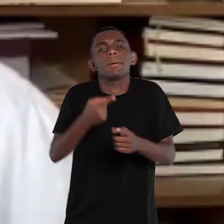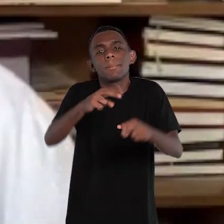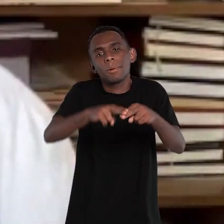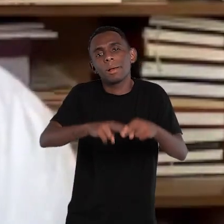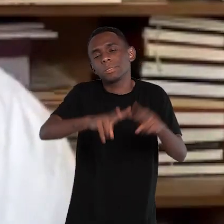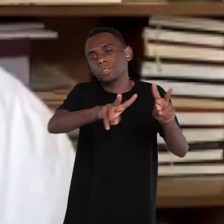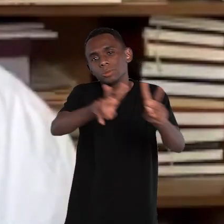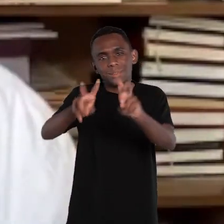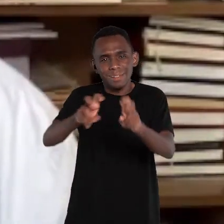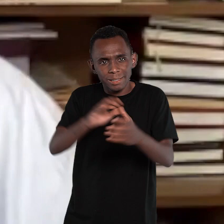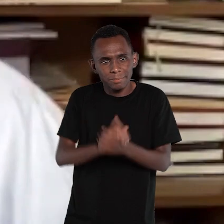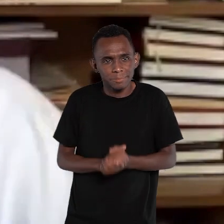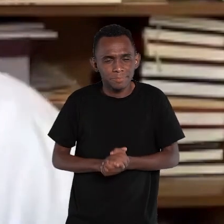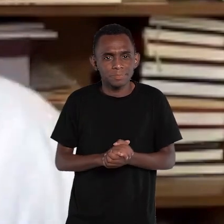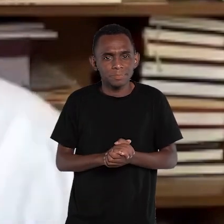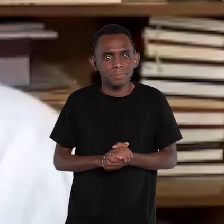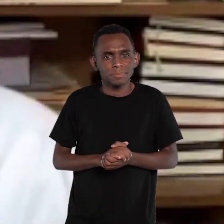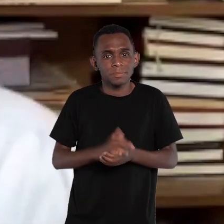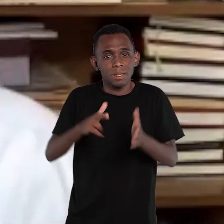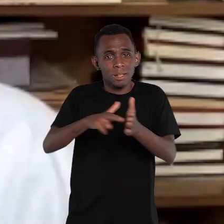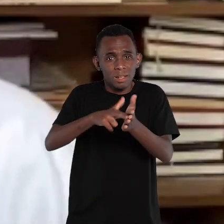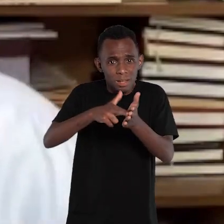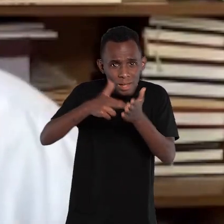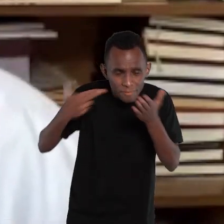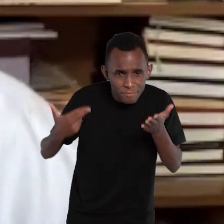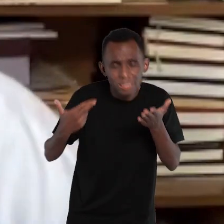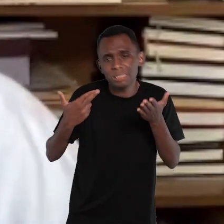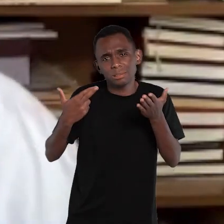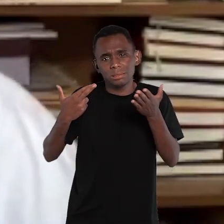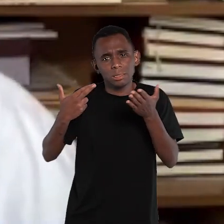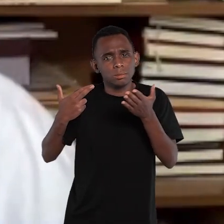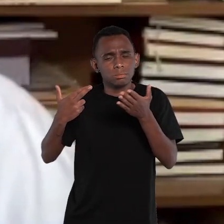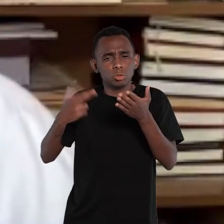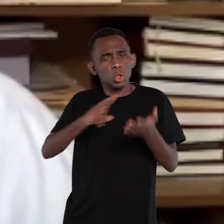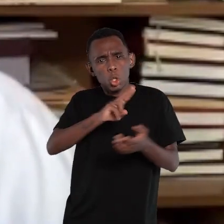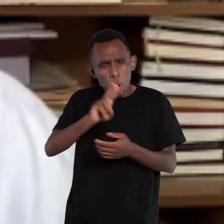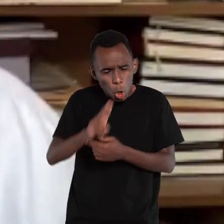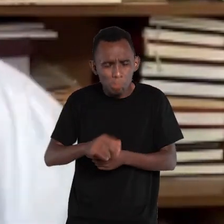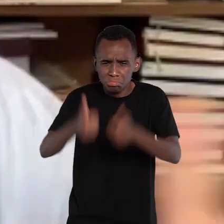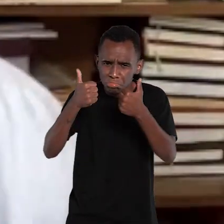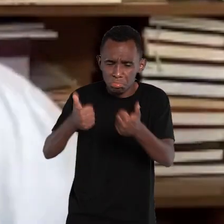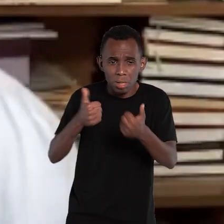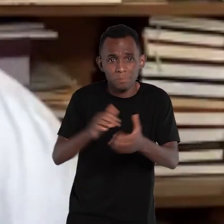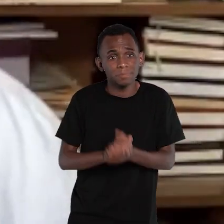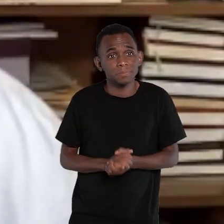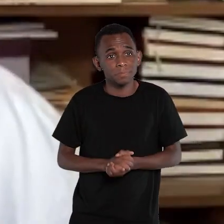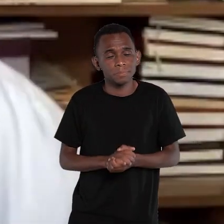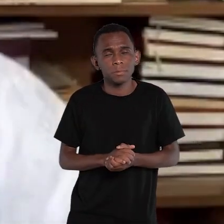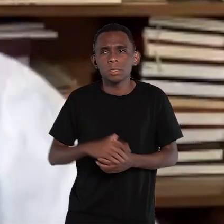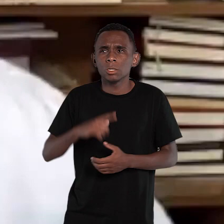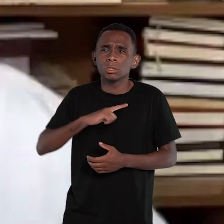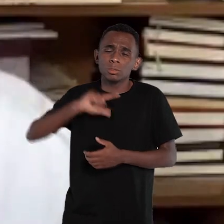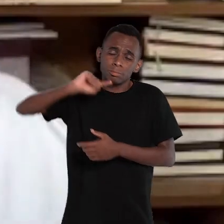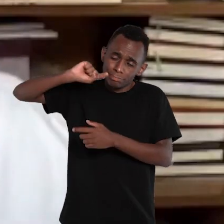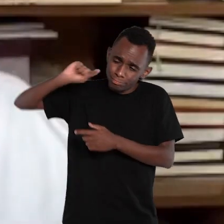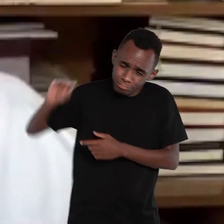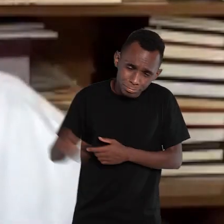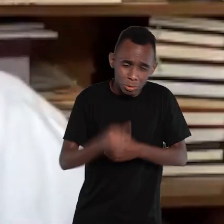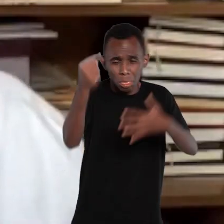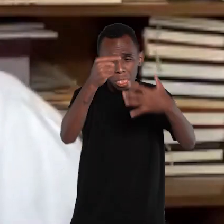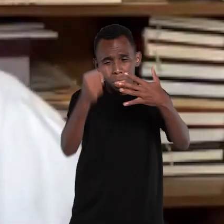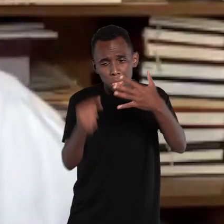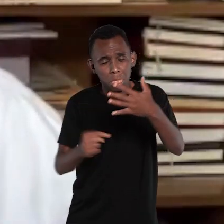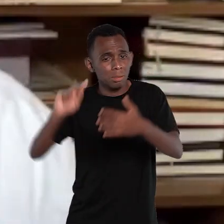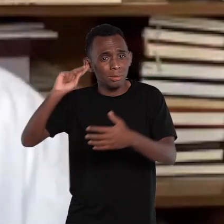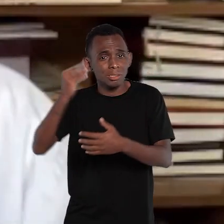por causa do título, a revista Playboy elegeu o título mais sensual do ano, coisas assim. Eu tinha 1000 histórias com o título